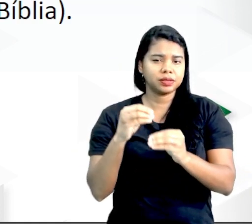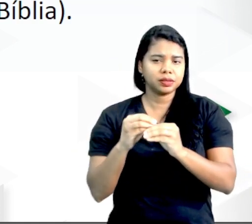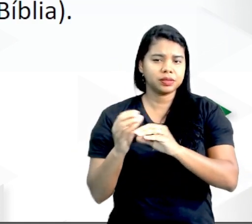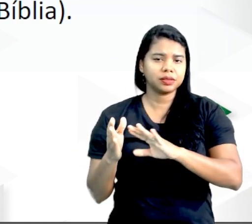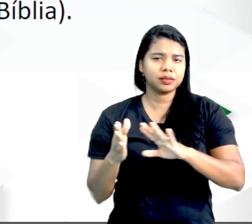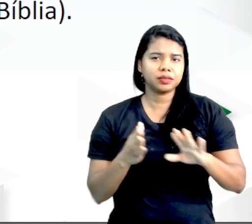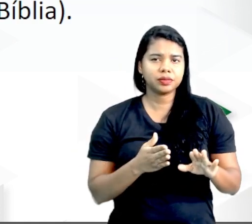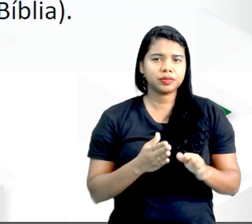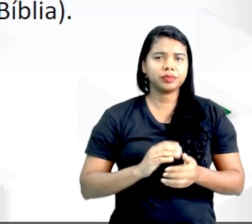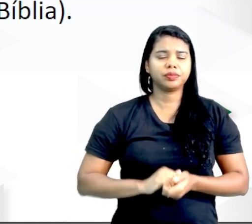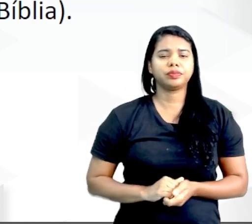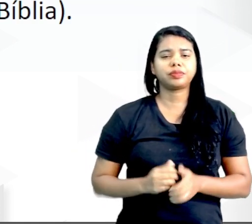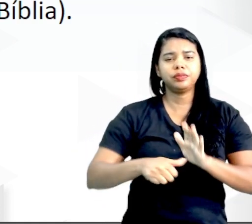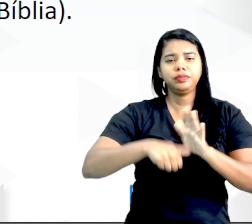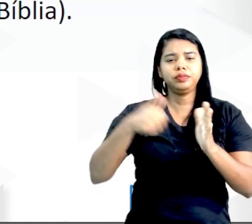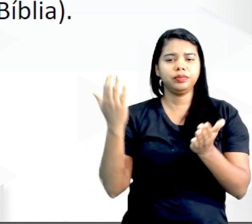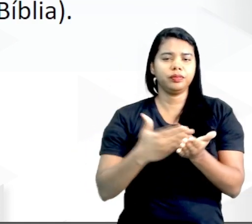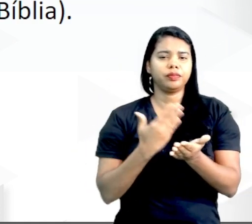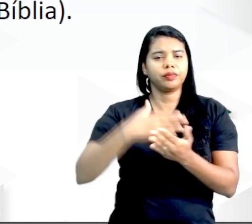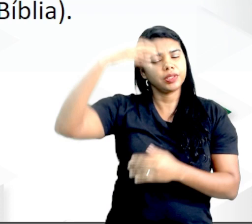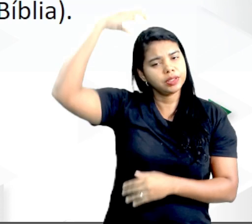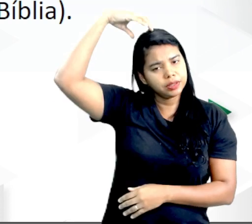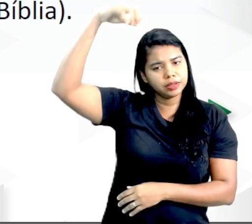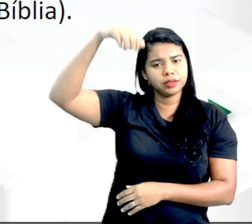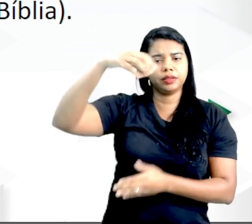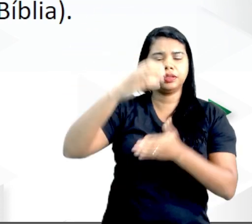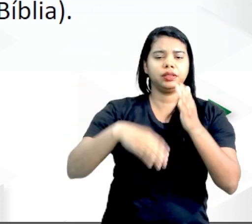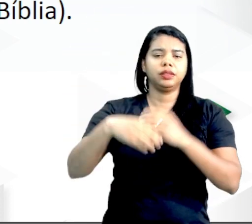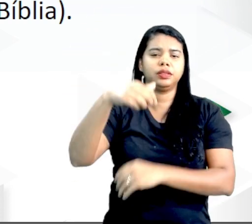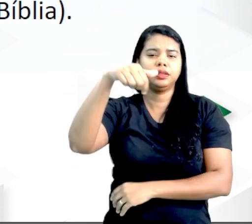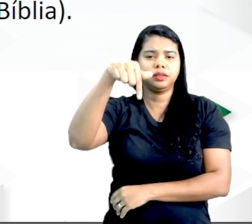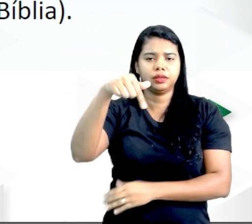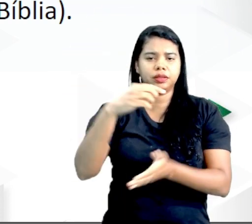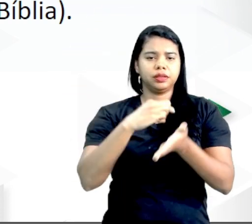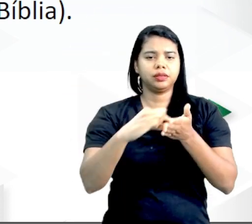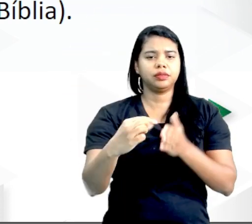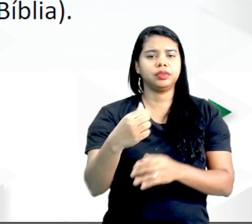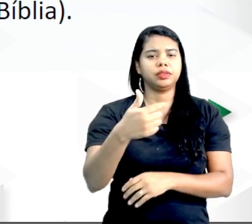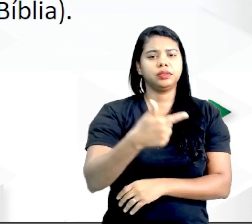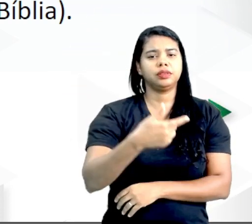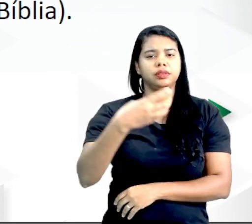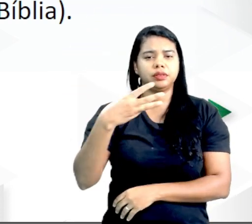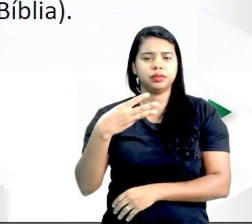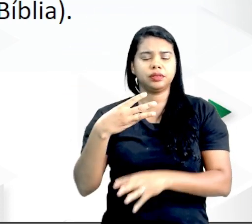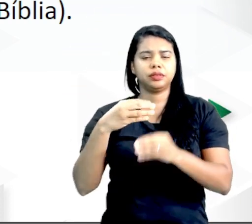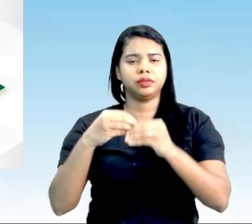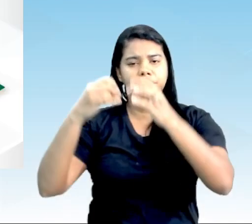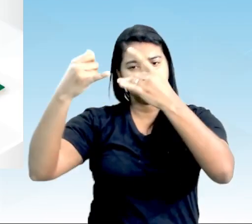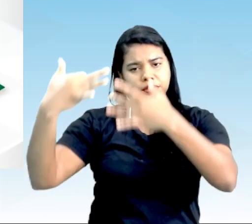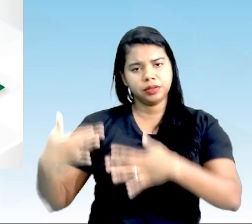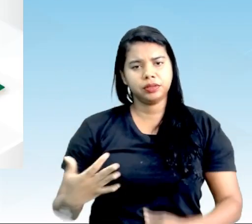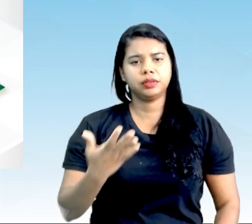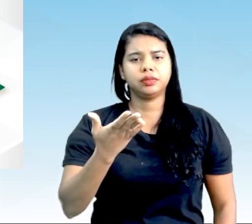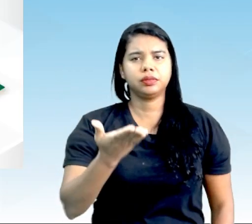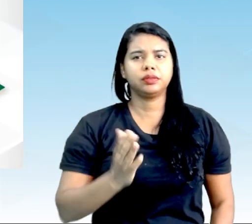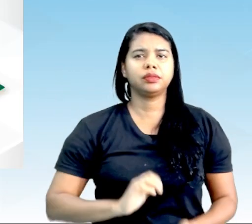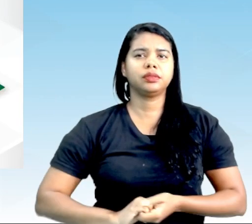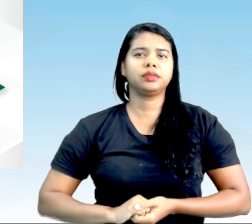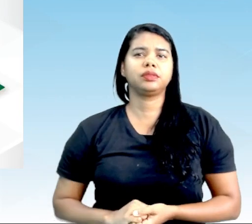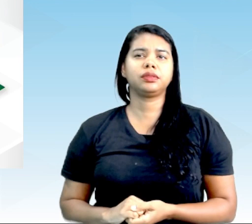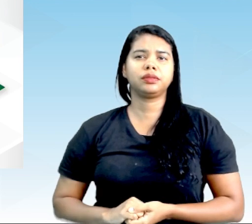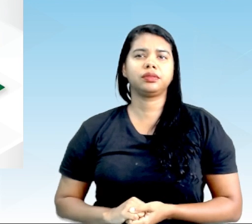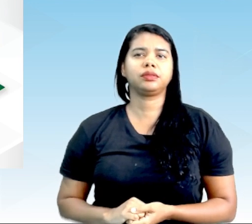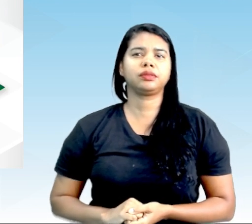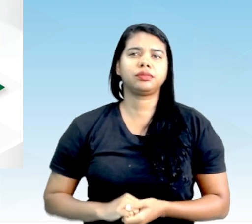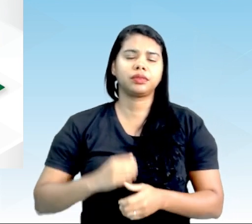estava referenciado no primeiro livro dos Reis, 7:23, que o texto diz assim. Traz para mim aqui, Manuel, para explicar para vocês. Olha, é um texto sobre